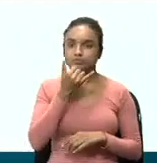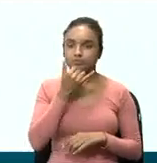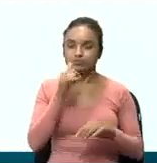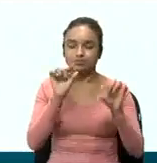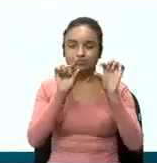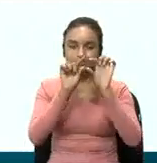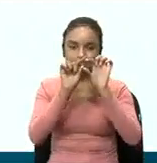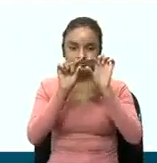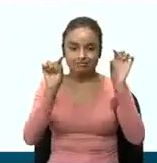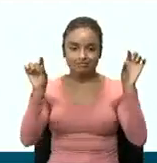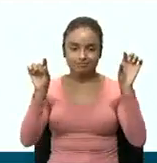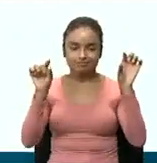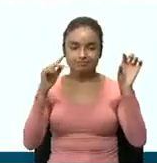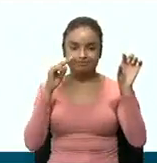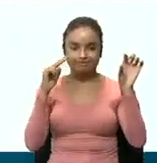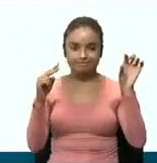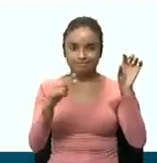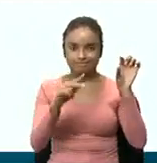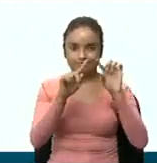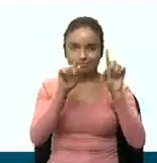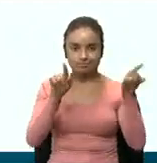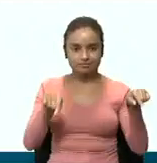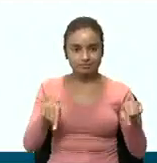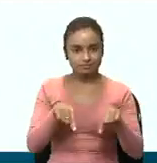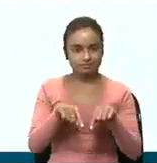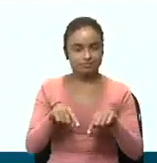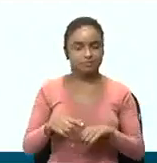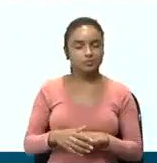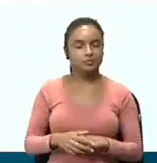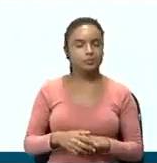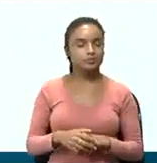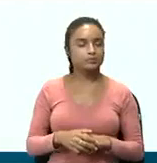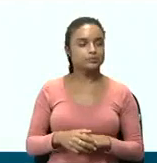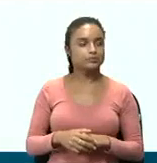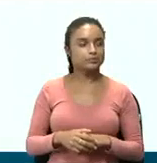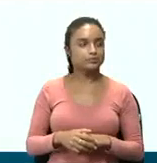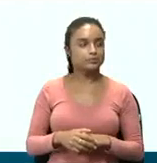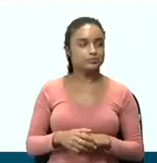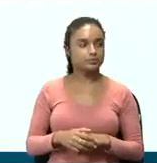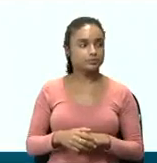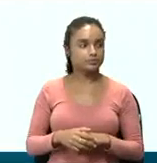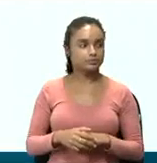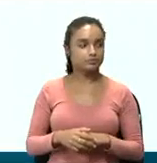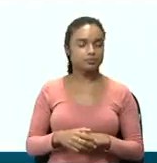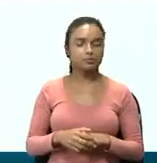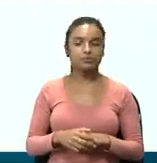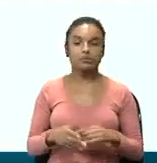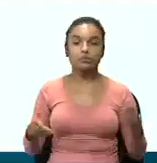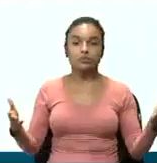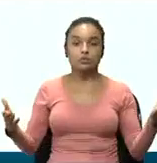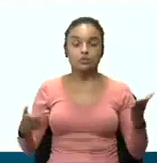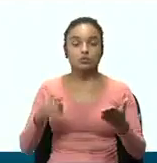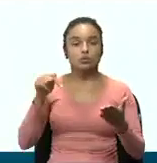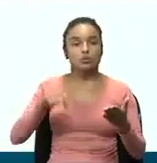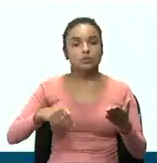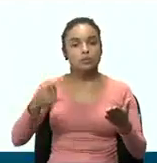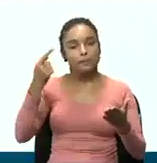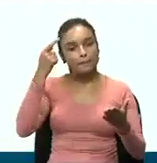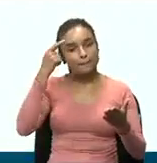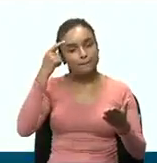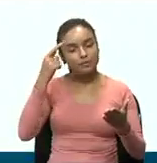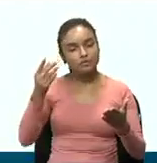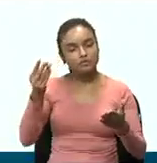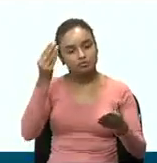1. Nesse caso específico, novamente nós vamos pensar. Você vai ter que ir memorizando